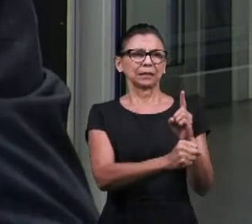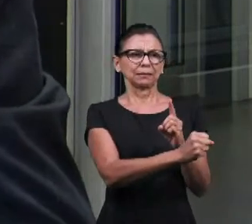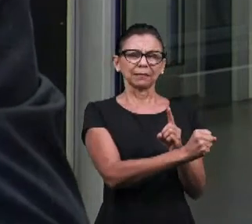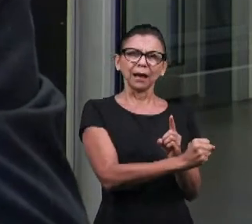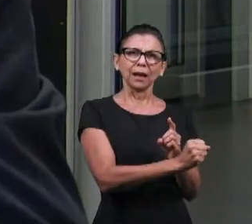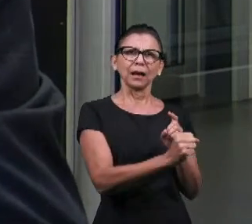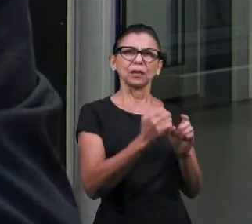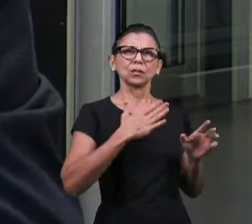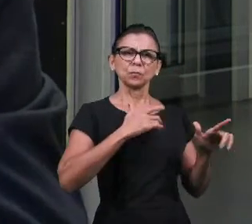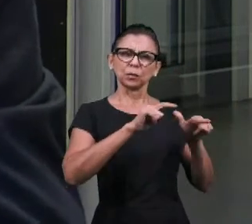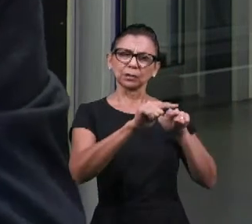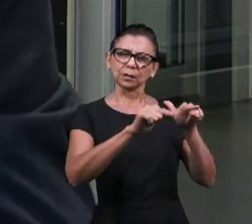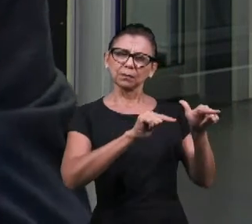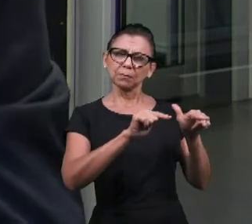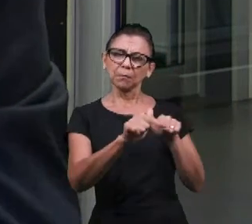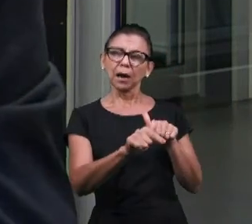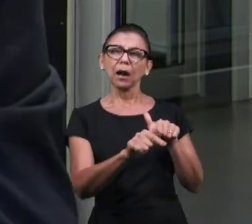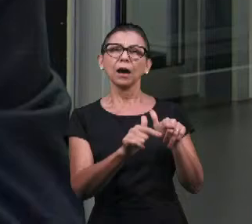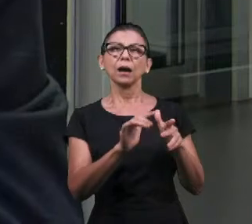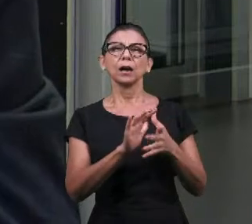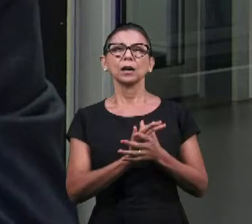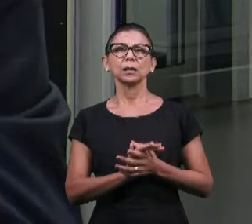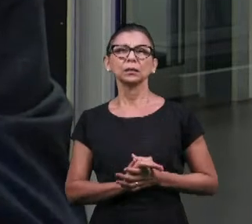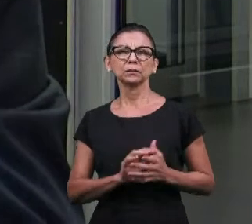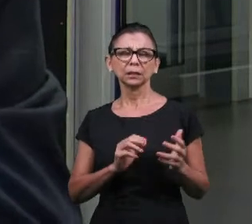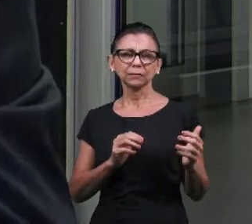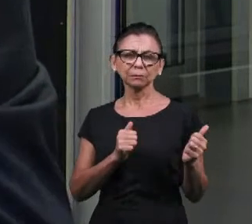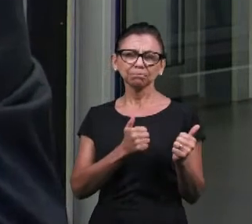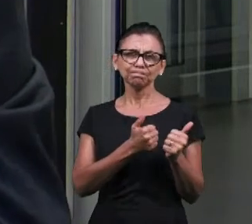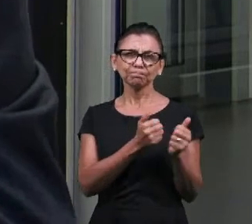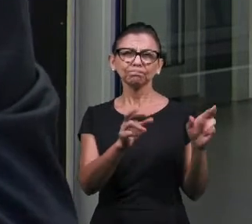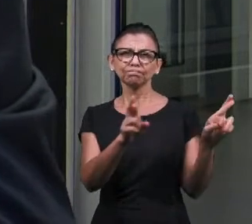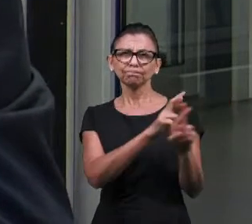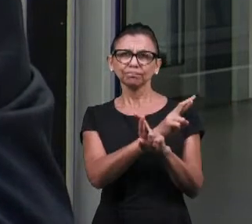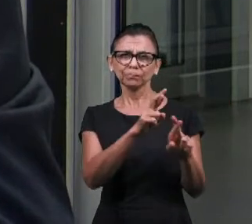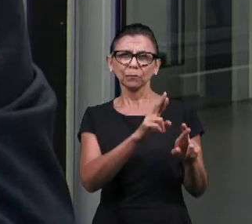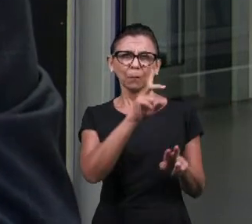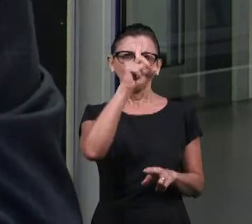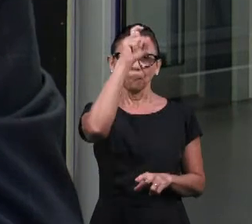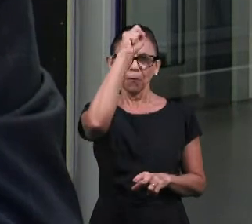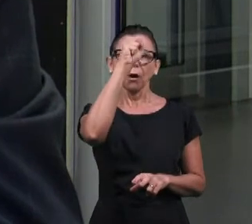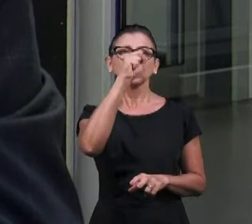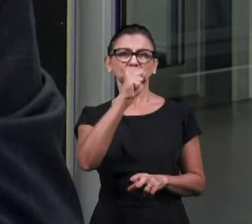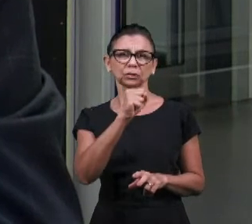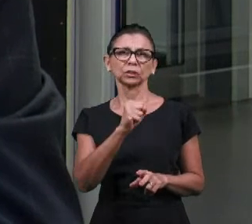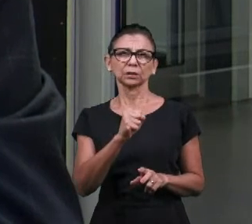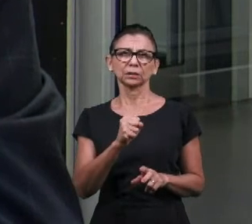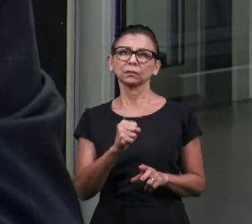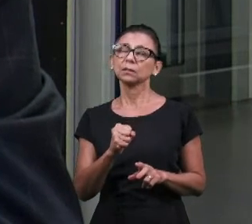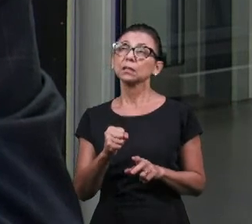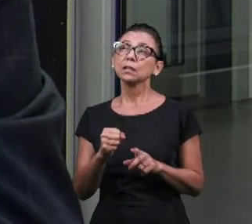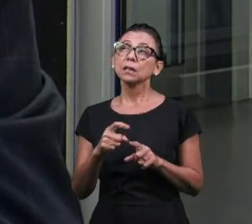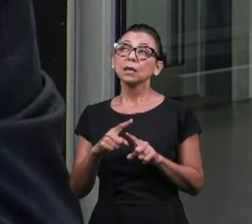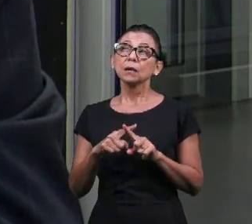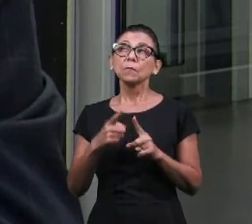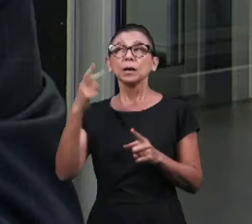foi devagarzinho me desconstruindo e construindo algo novo. Mas